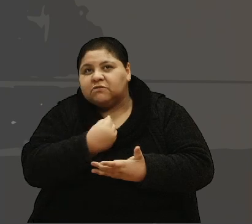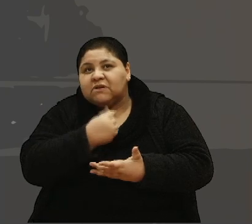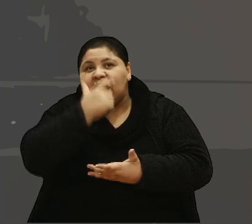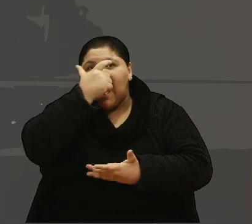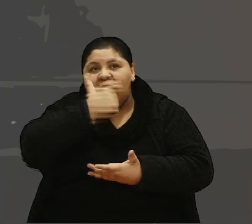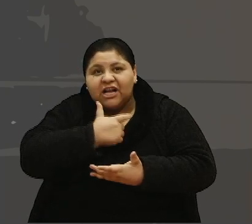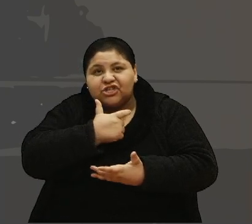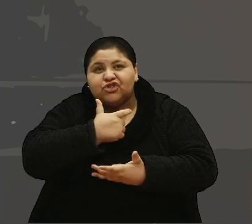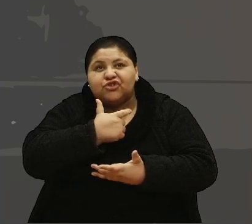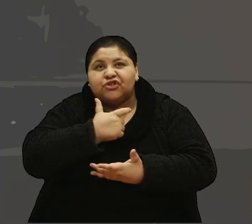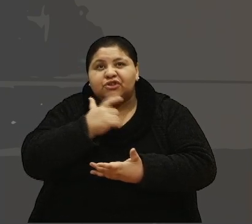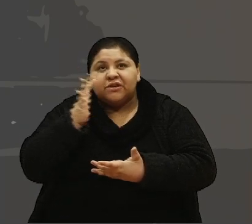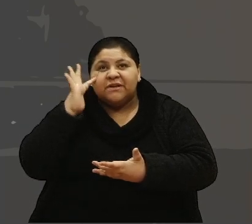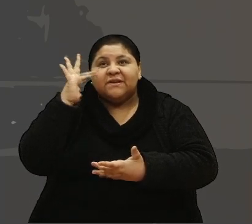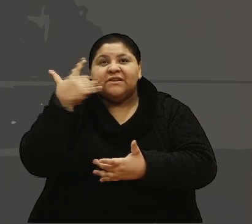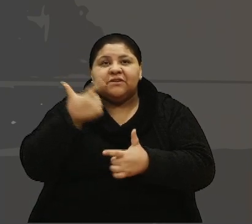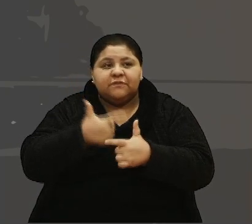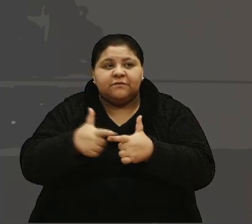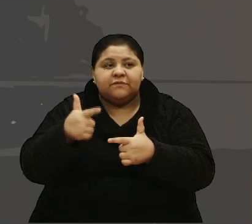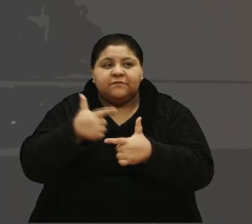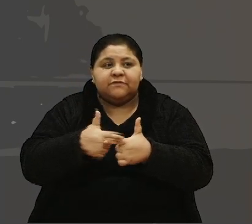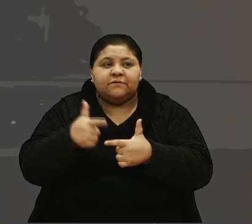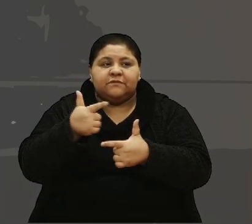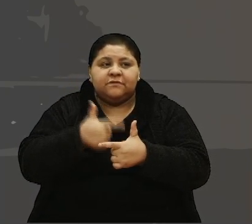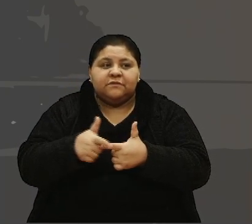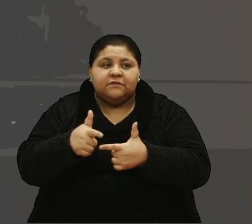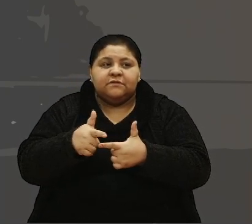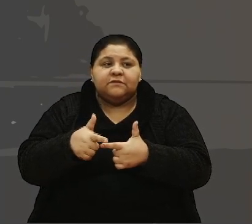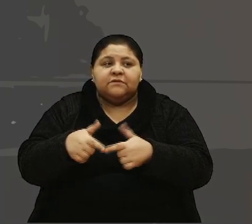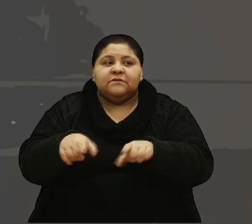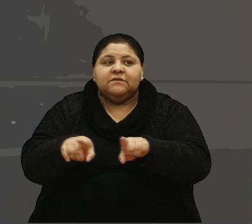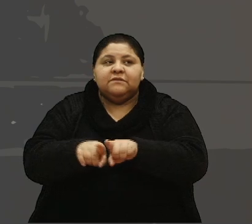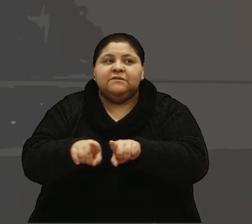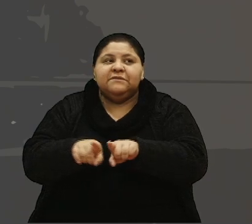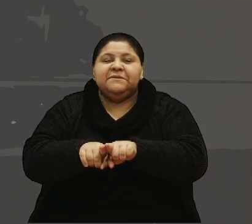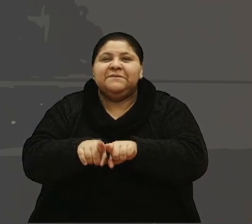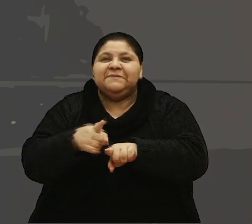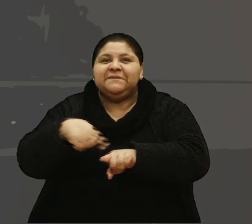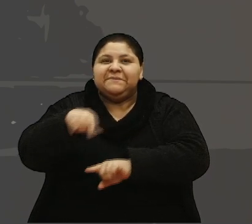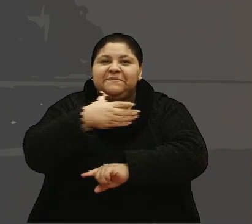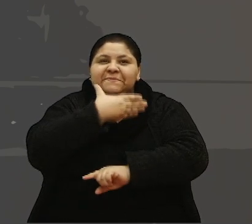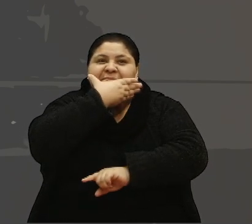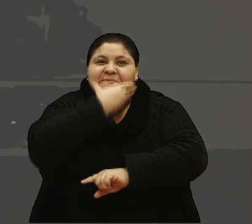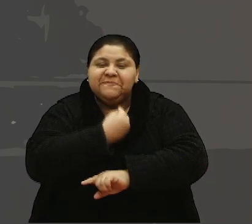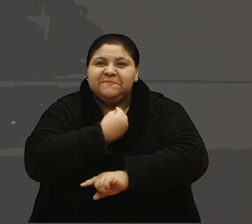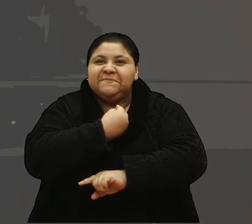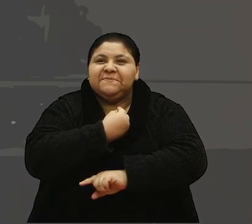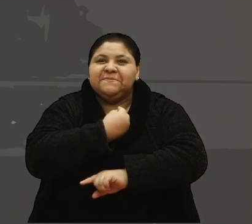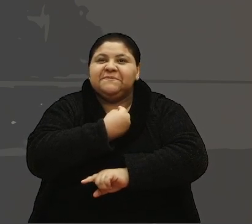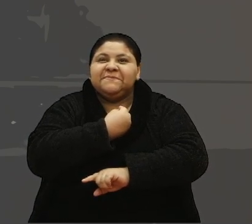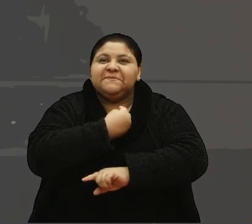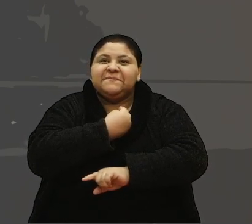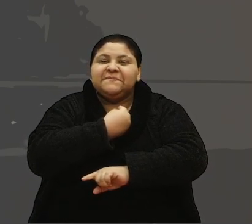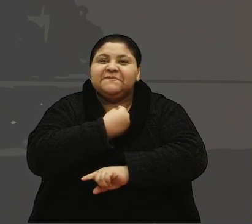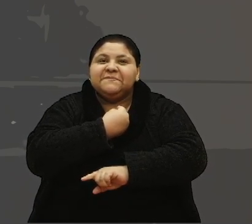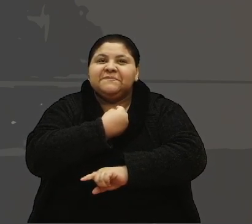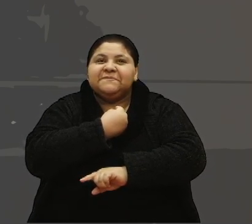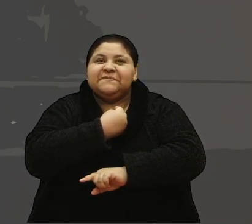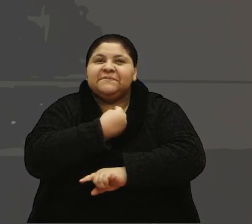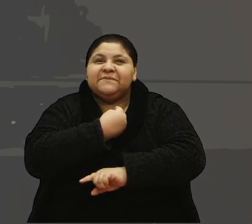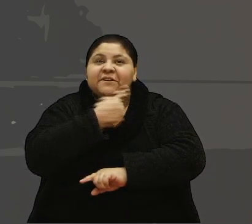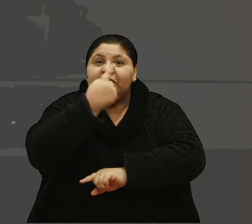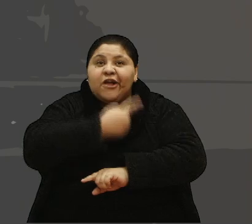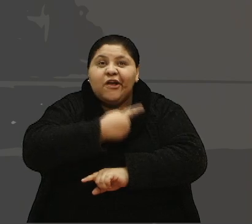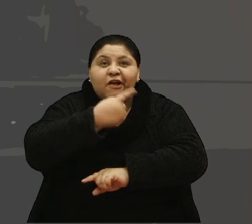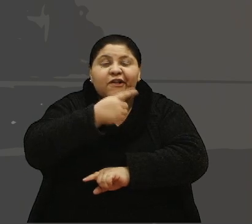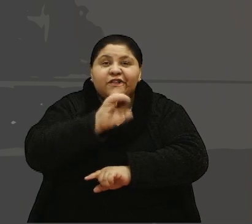acham que para resolver os problemas, esses homens que estamos demonstrando aqui nos dados, eles são